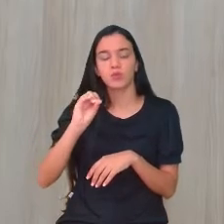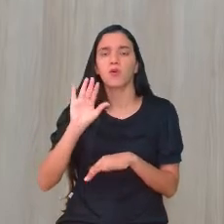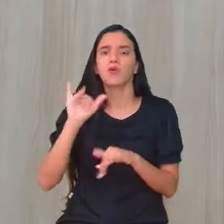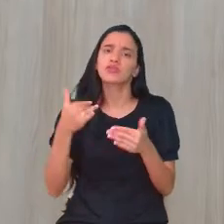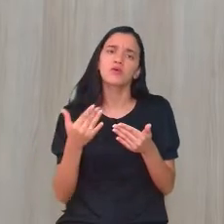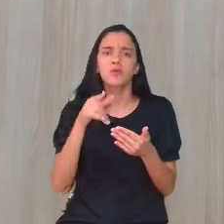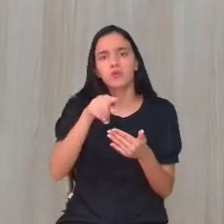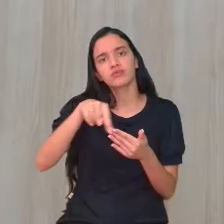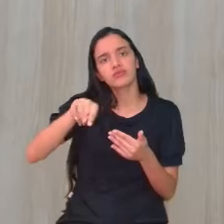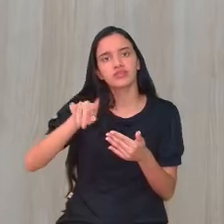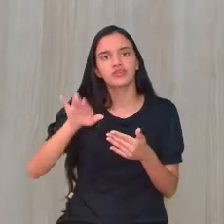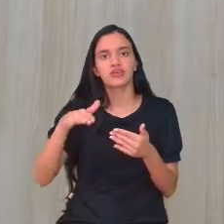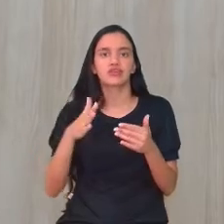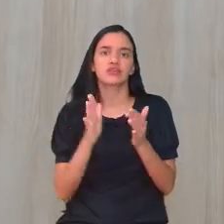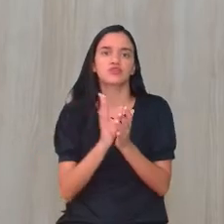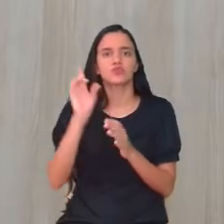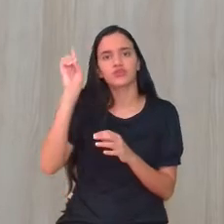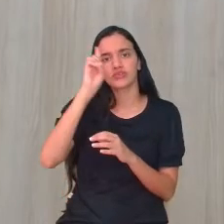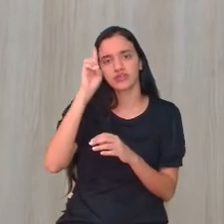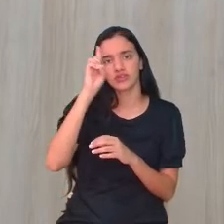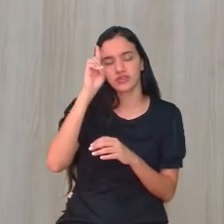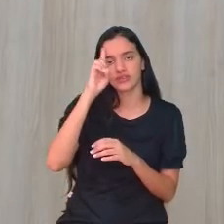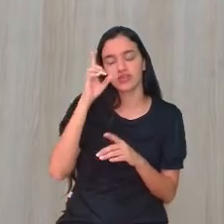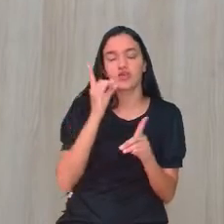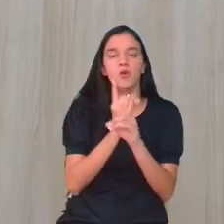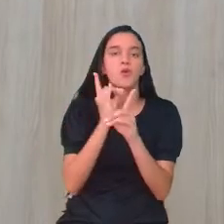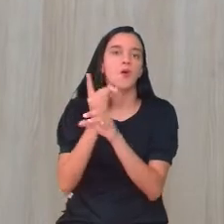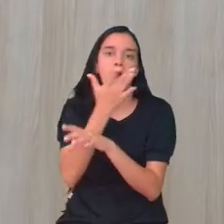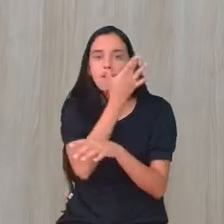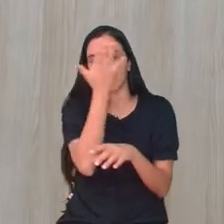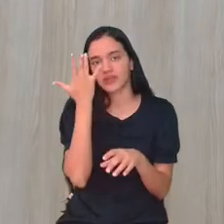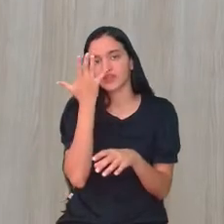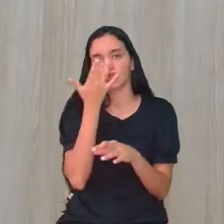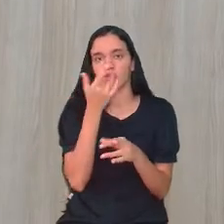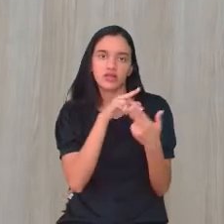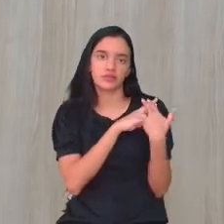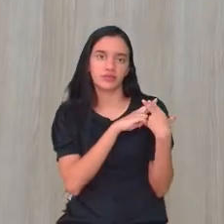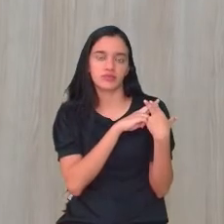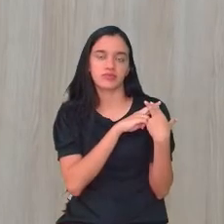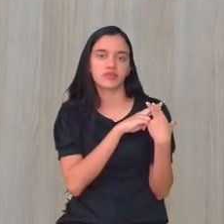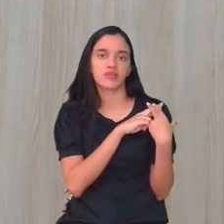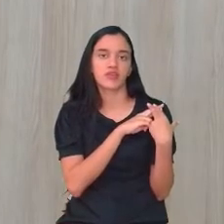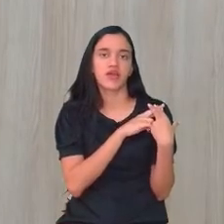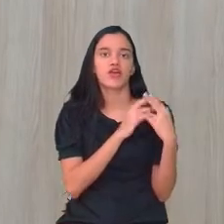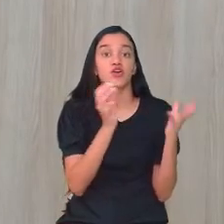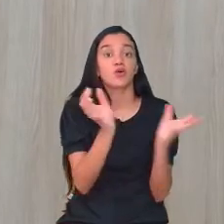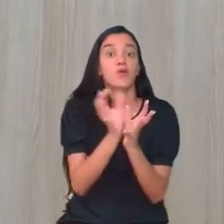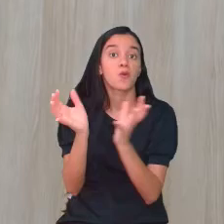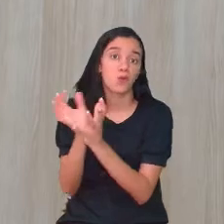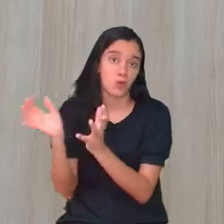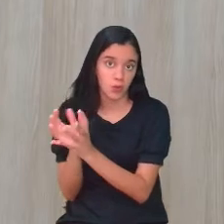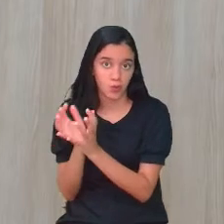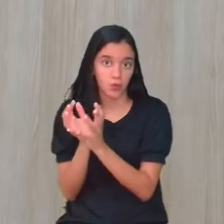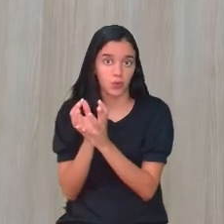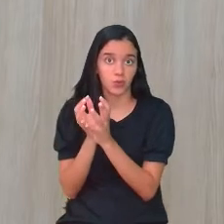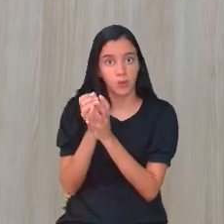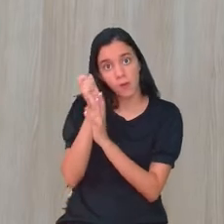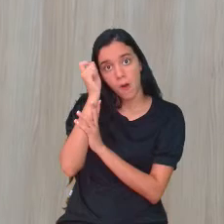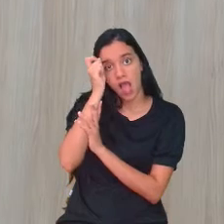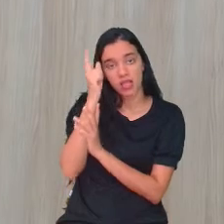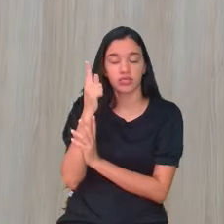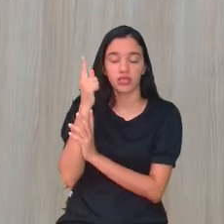quando você está aí no seu dia a dia, você encontra alguém querendo responsabilizar um determinado grupo, uma determinada ideologia,